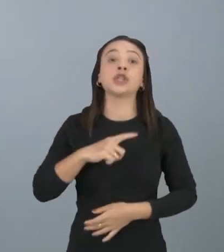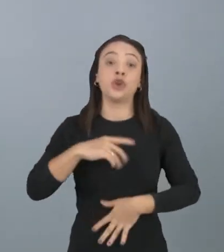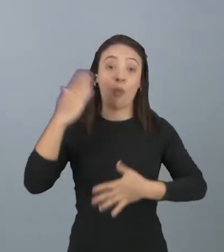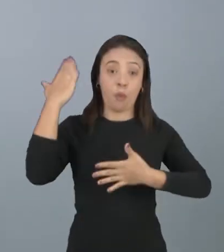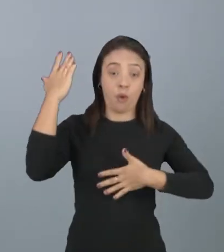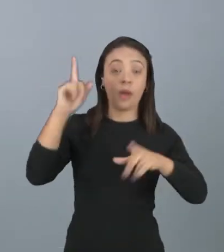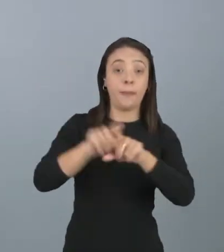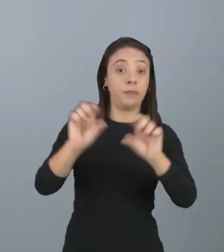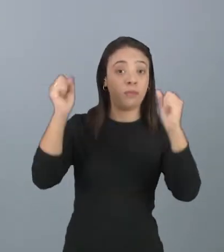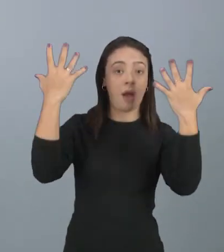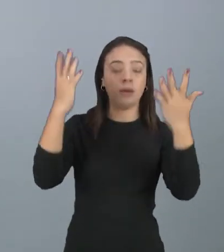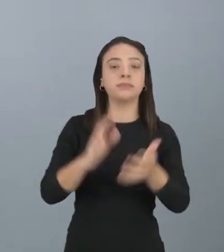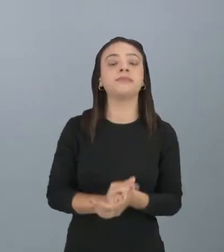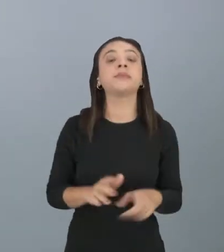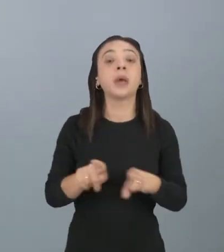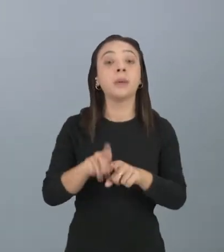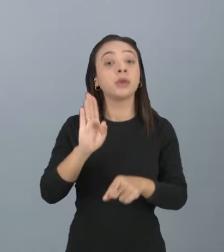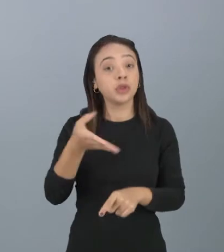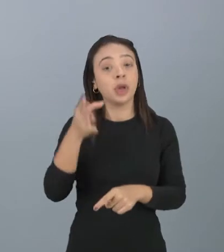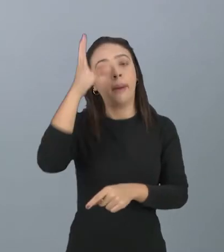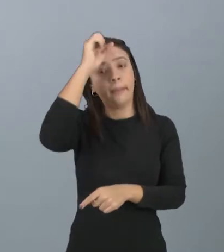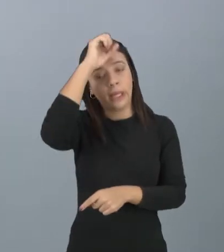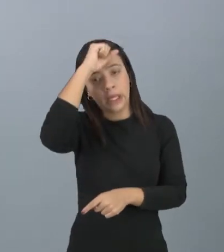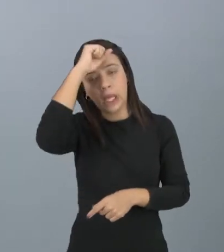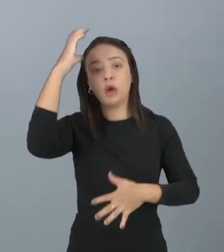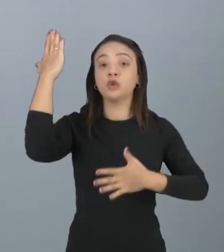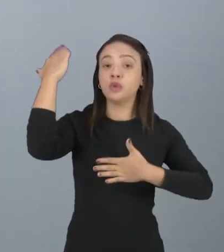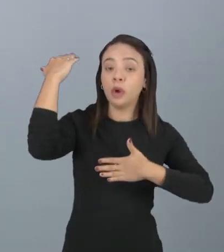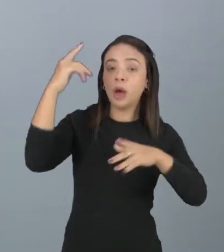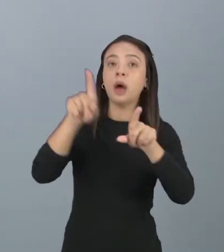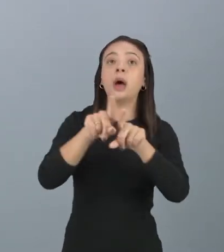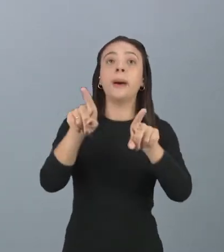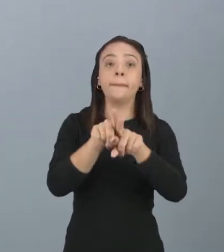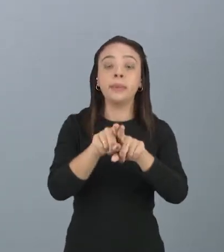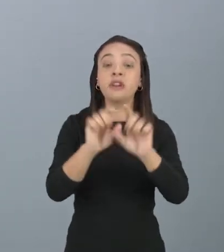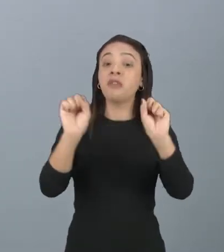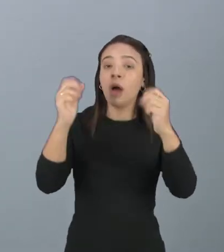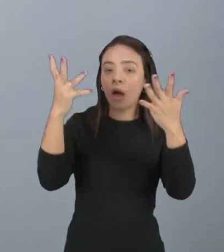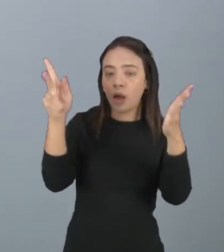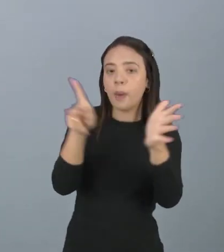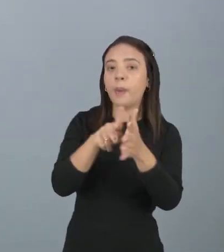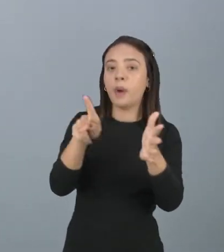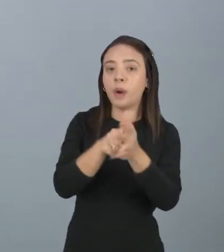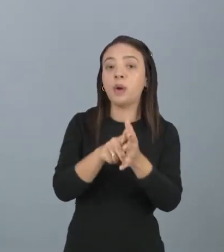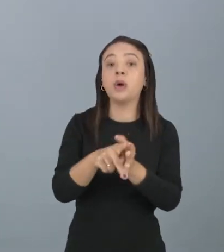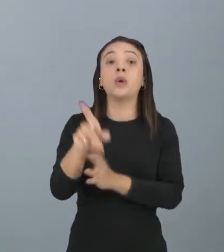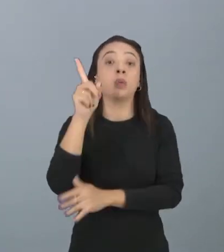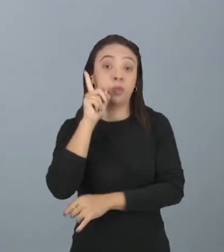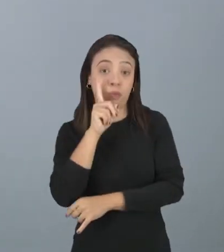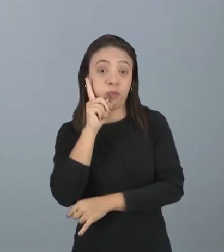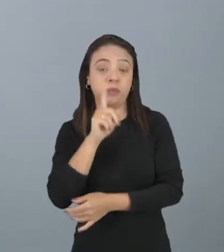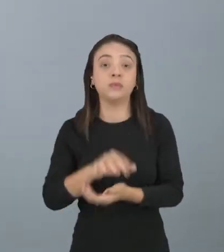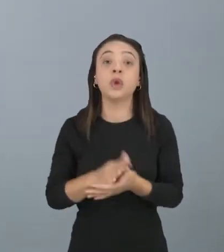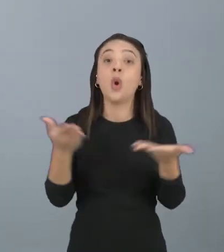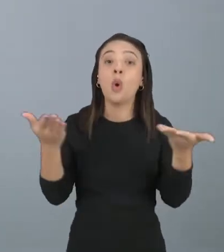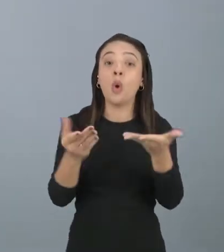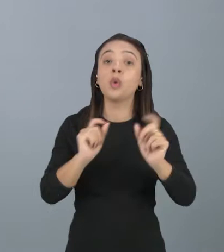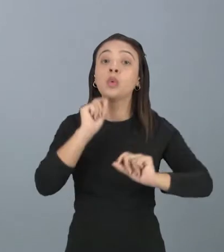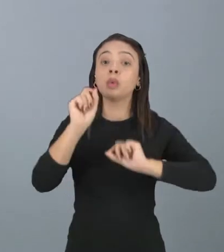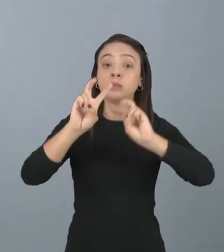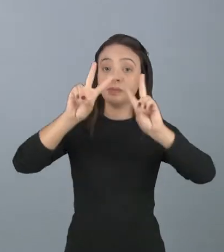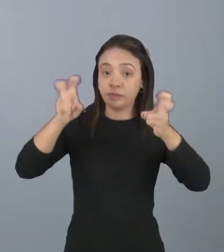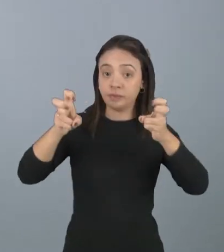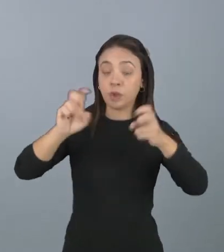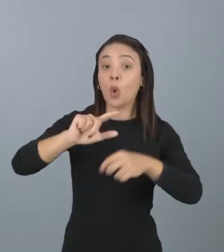então a gente já aprendeu sobre os feriados e celebrações específicos dos Estados Unidos. Hoje nós vamos falar um pouquinho